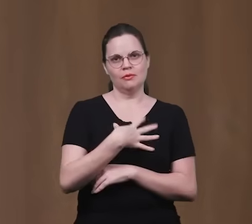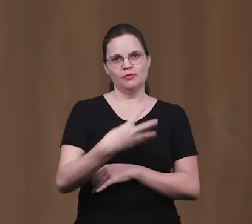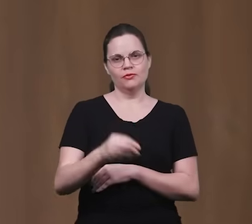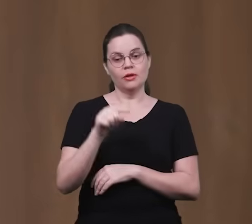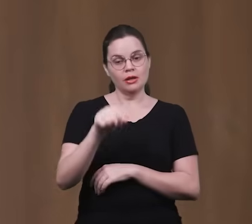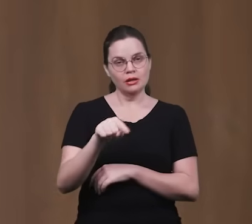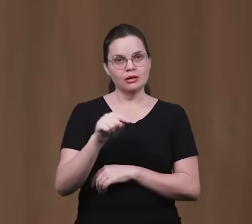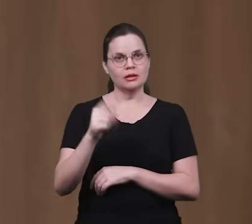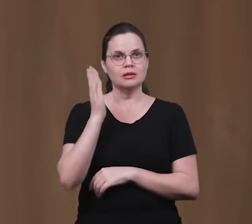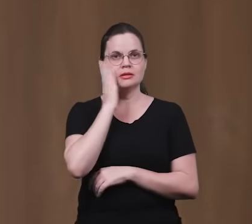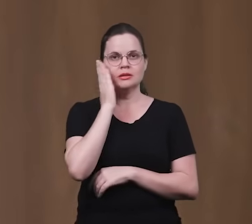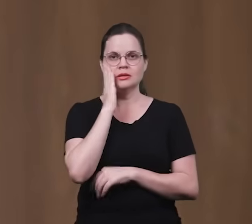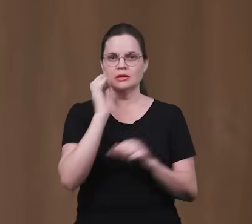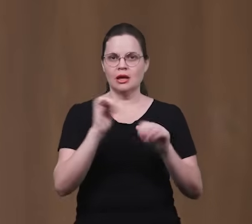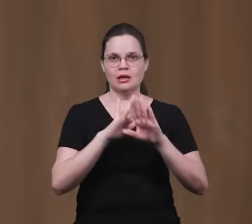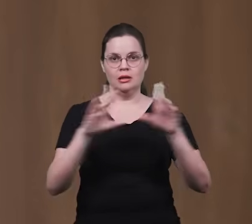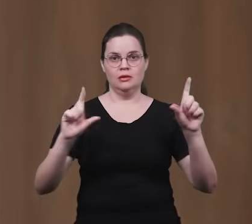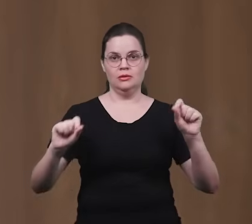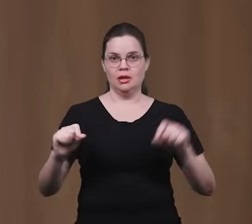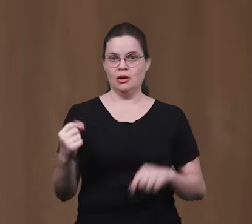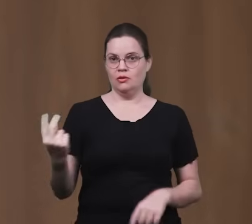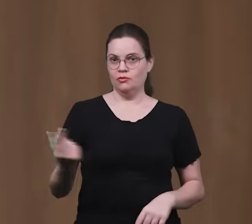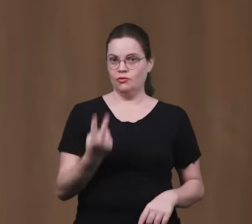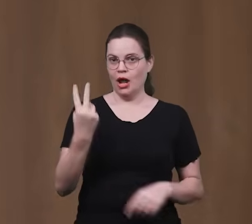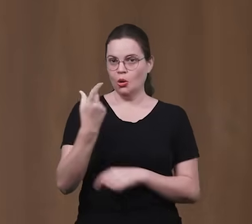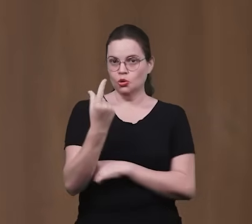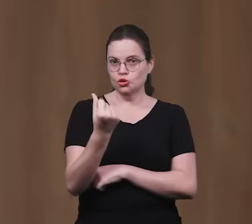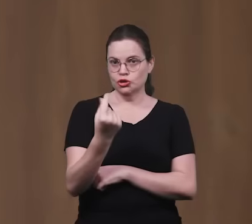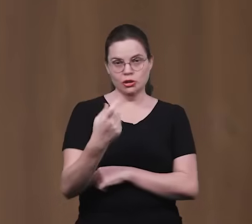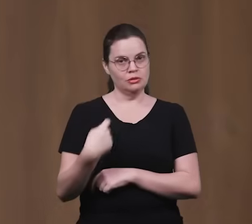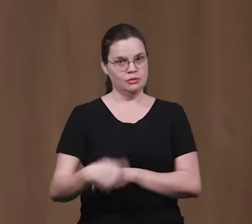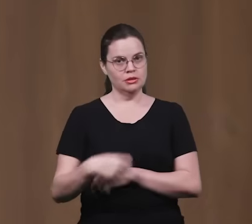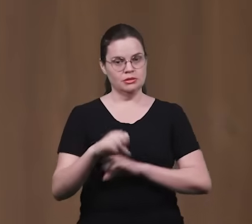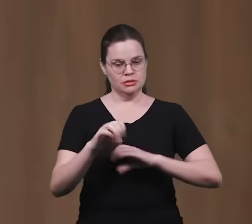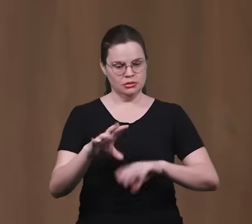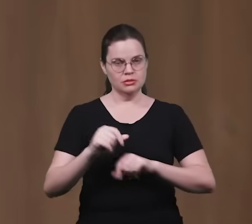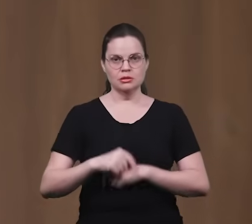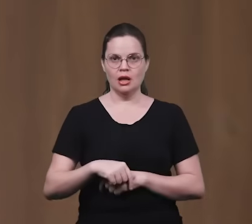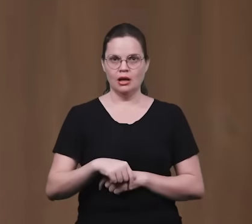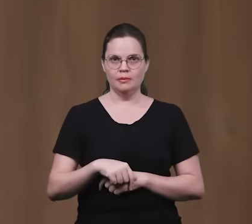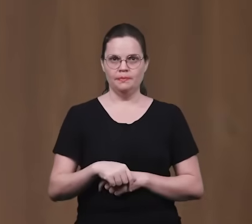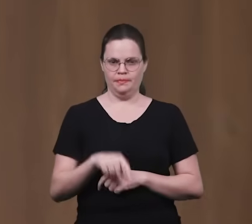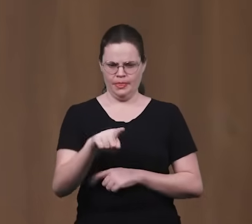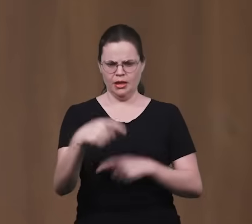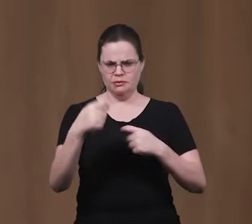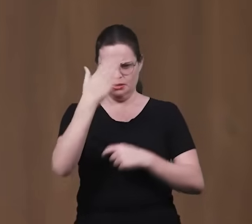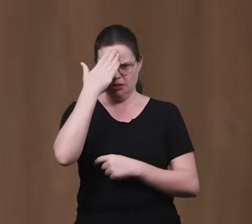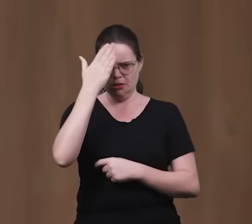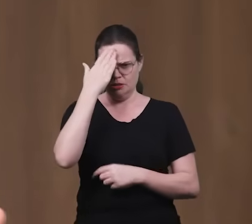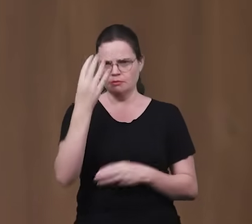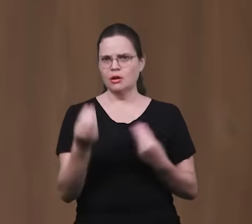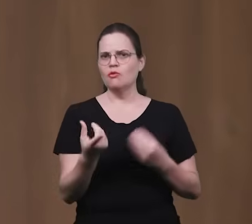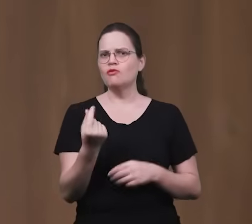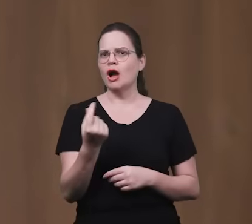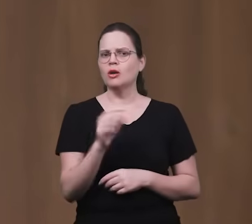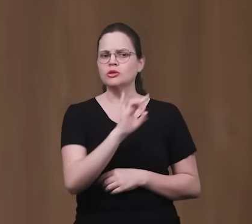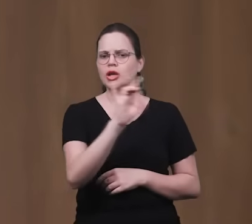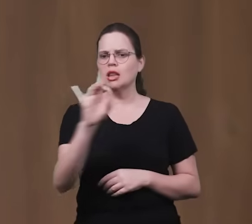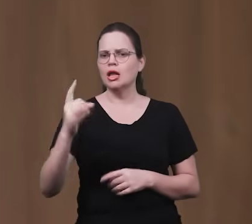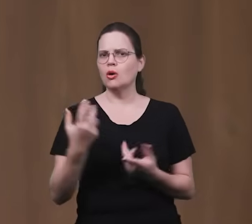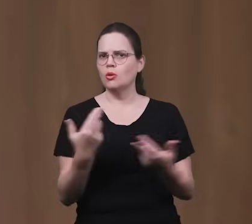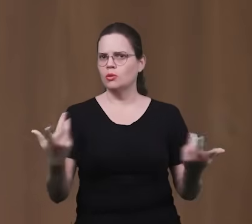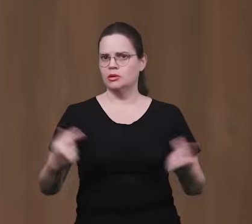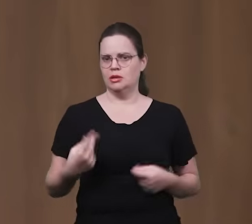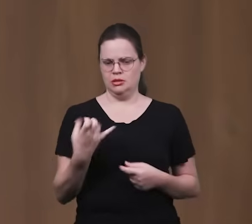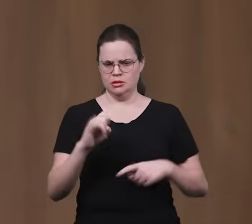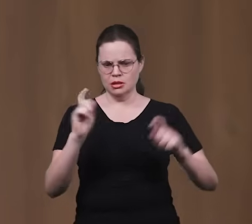a saber que o valor do dinheiro, eu preciso ensinar para o meu filho o valor do dinheiro, ele precisa saber o quanto custa, se